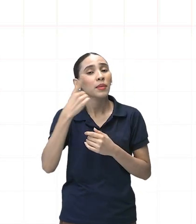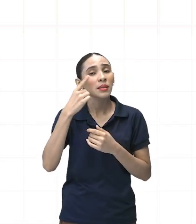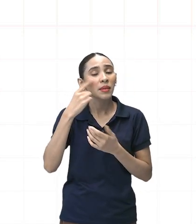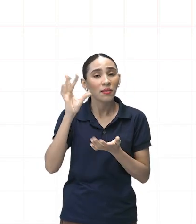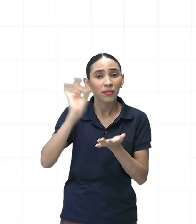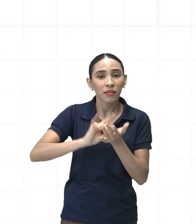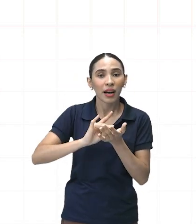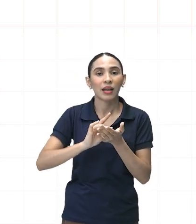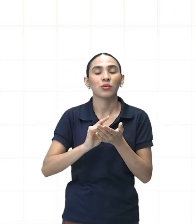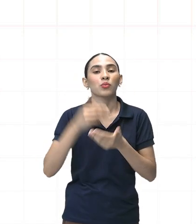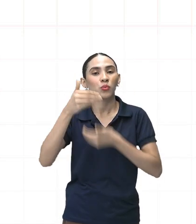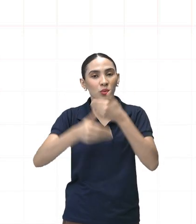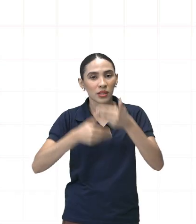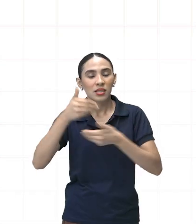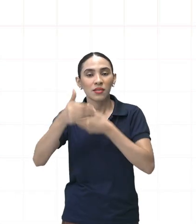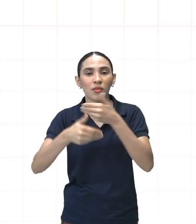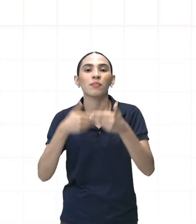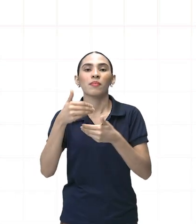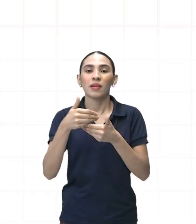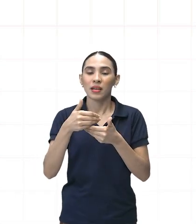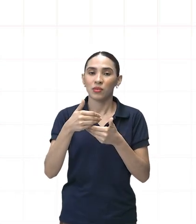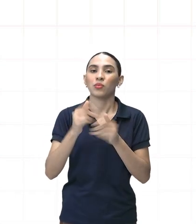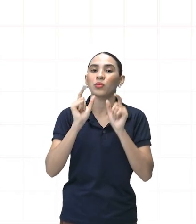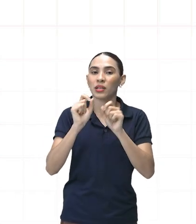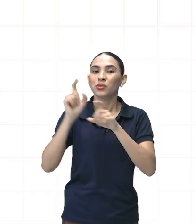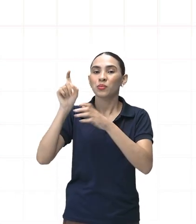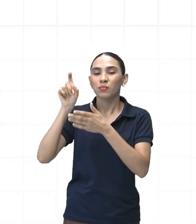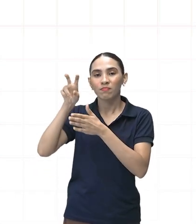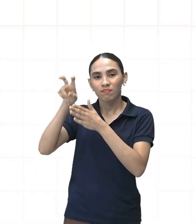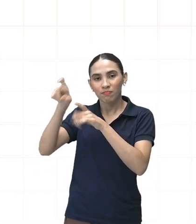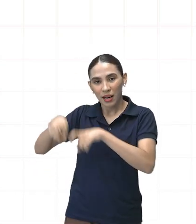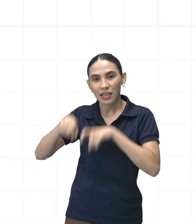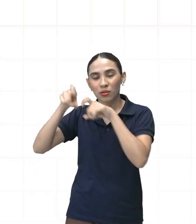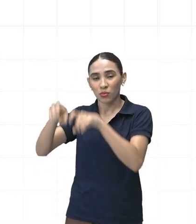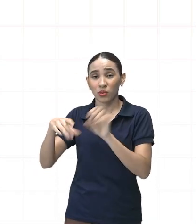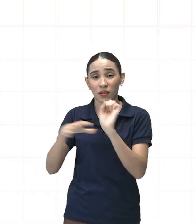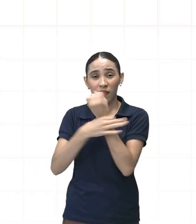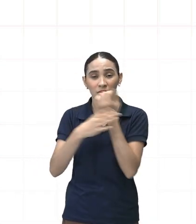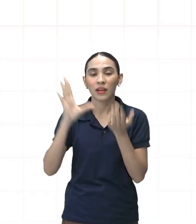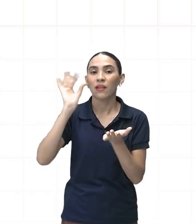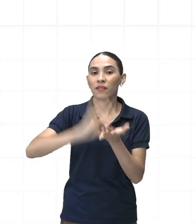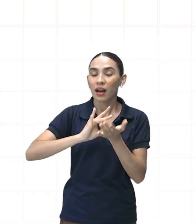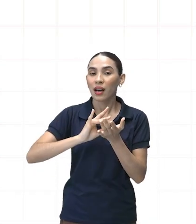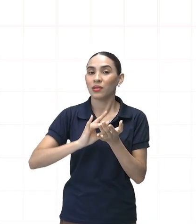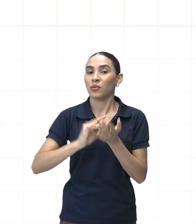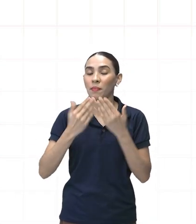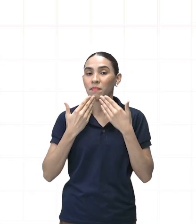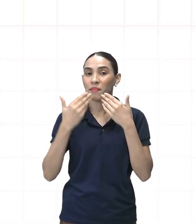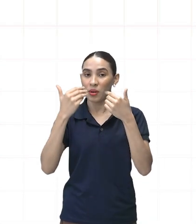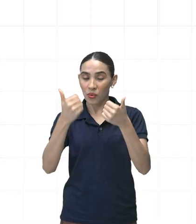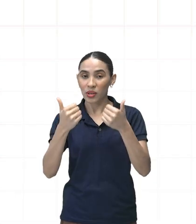verificar, né, o desenvolvimento aí de uma agricultura de precisão realmente para melhoria